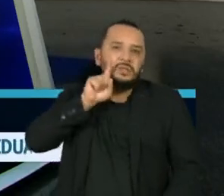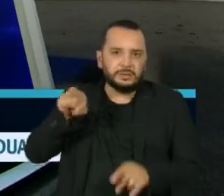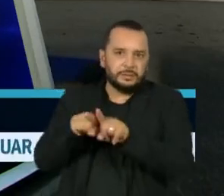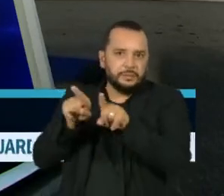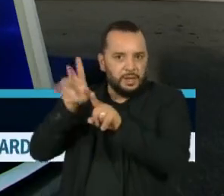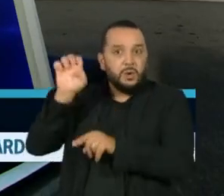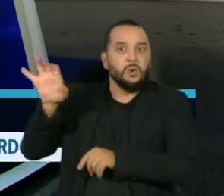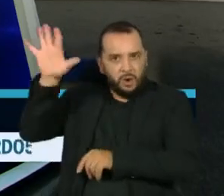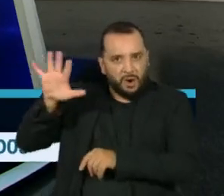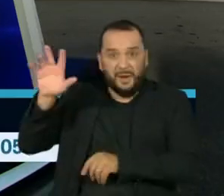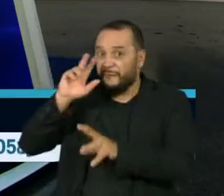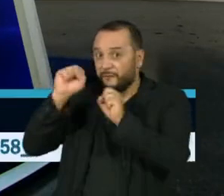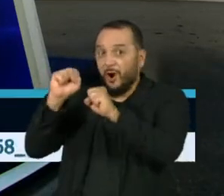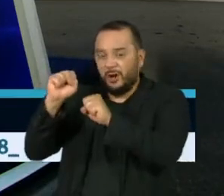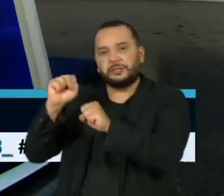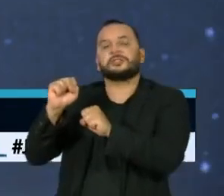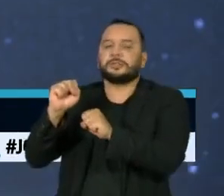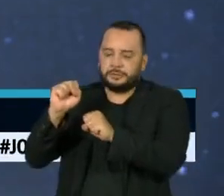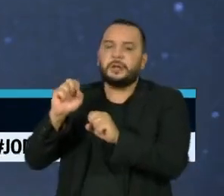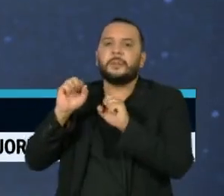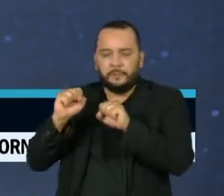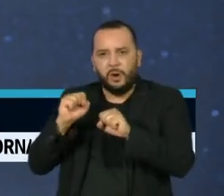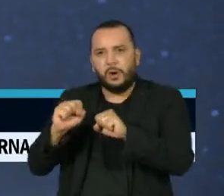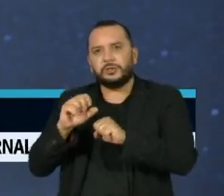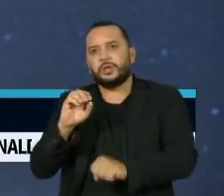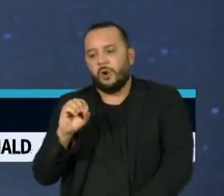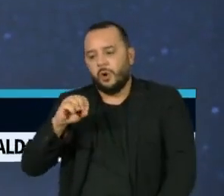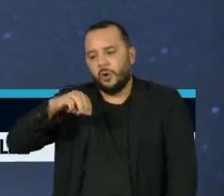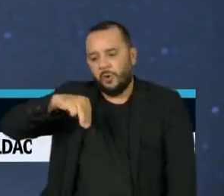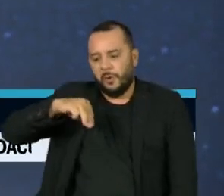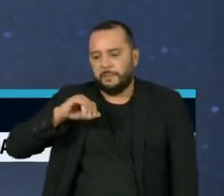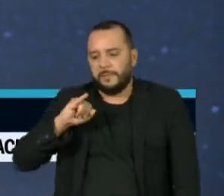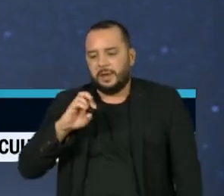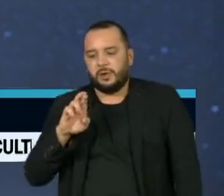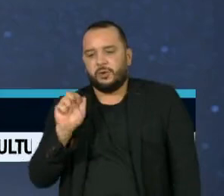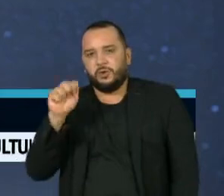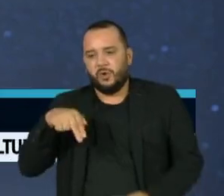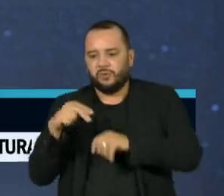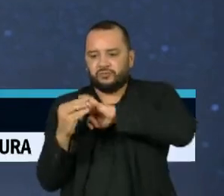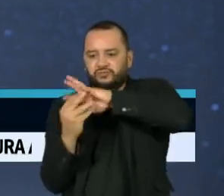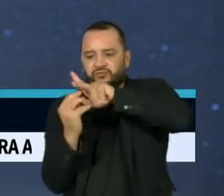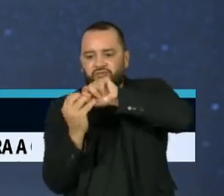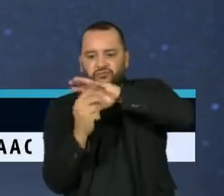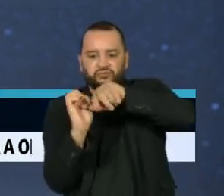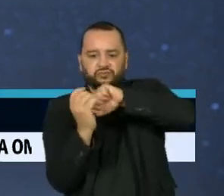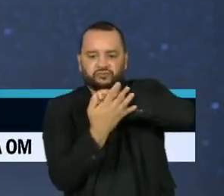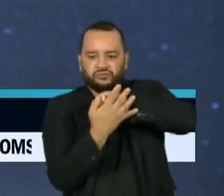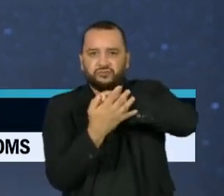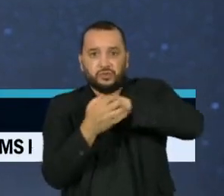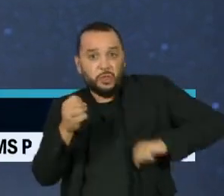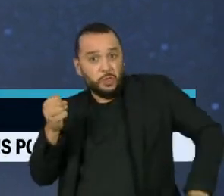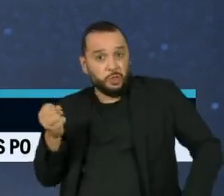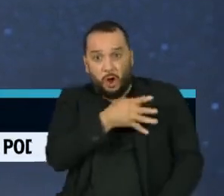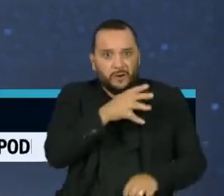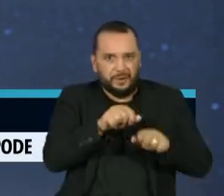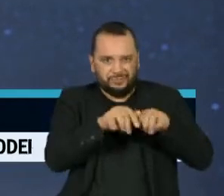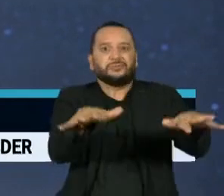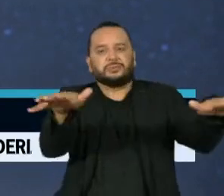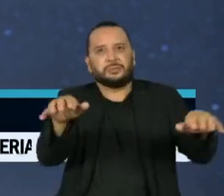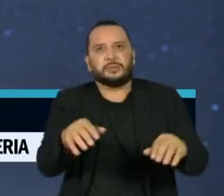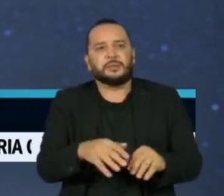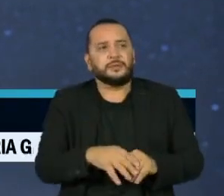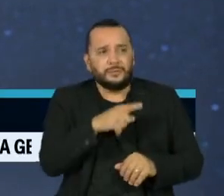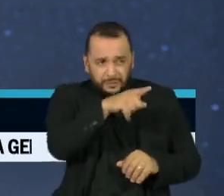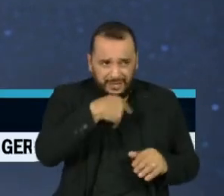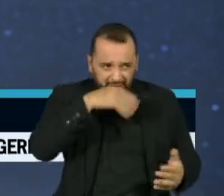acabar gerando uma nova variante. Então, é isso que eu queria saber, Natália. Você é das cientistas otimistas que acreditam que a Ômicron vai ser o final